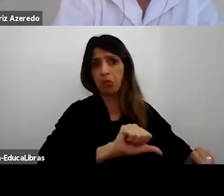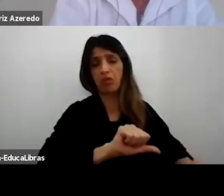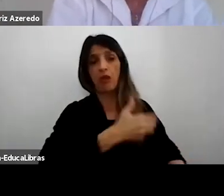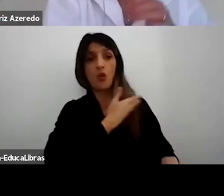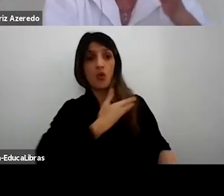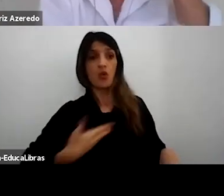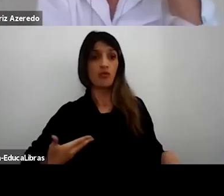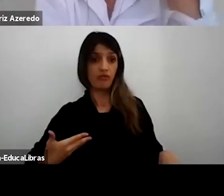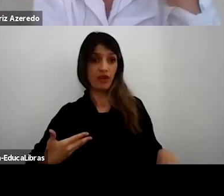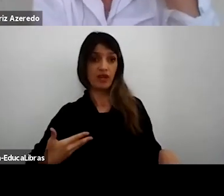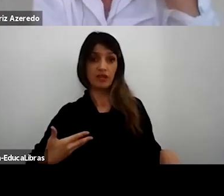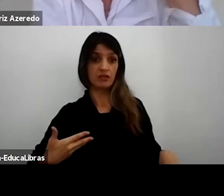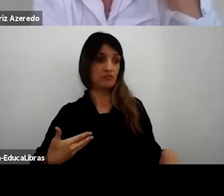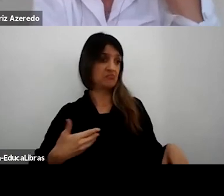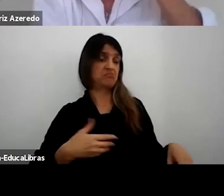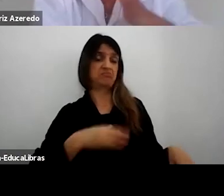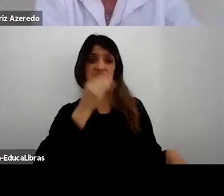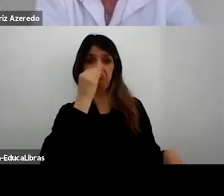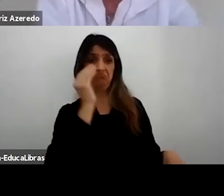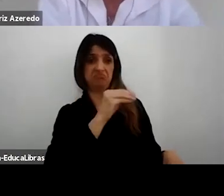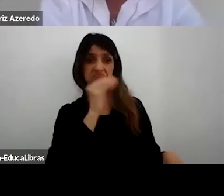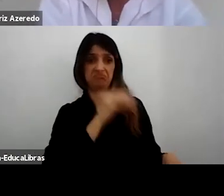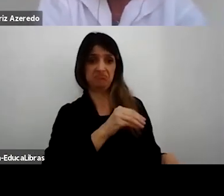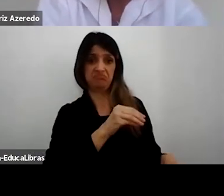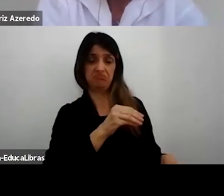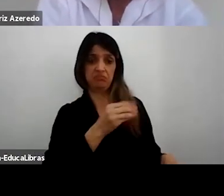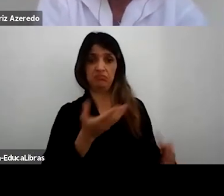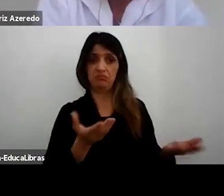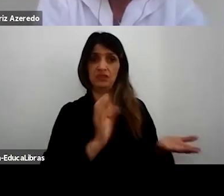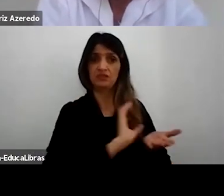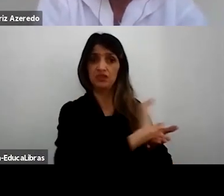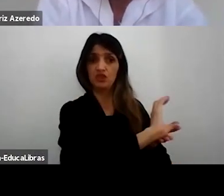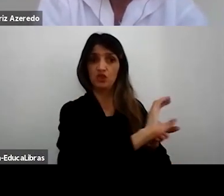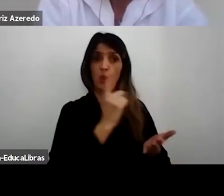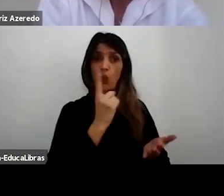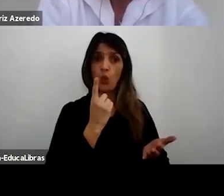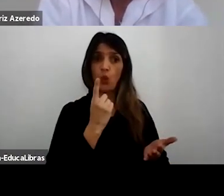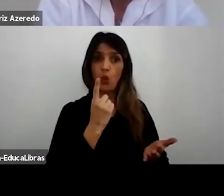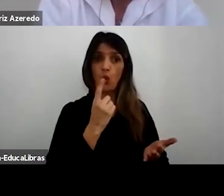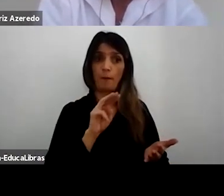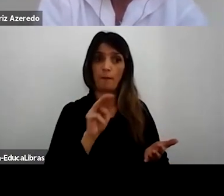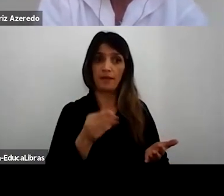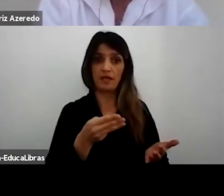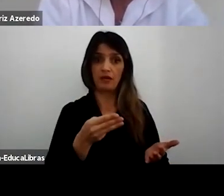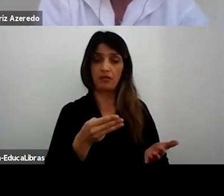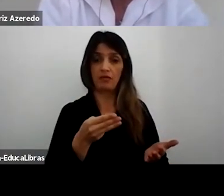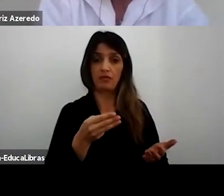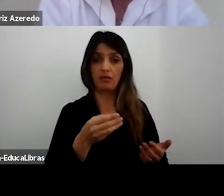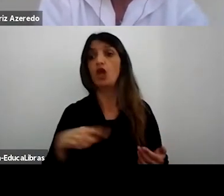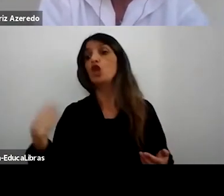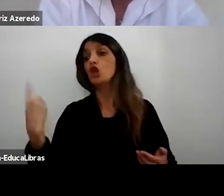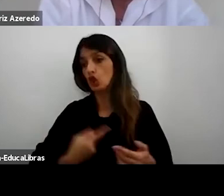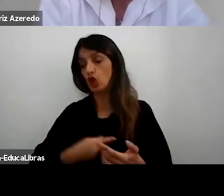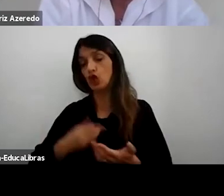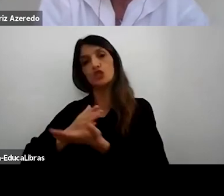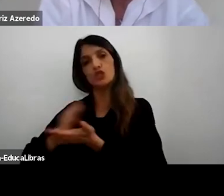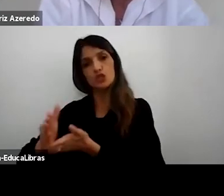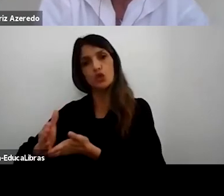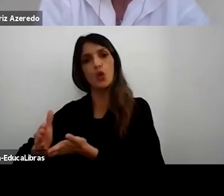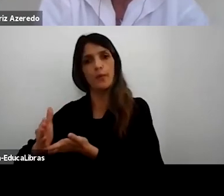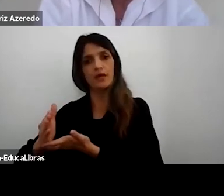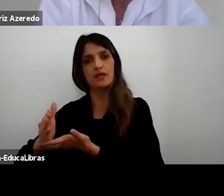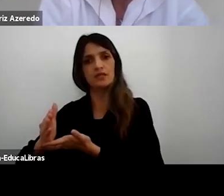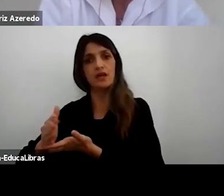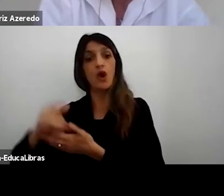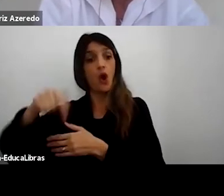de urbanização que investiu R$1 bilhão. Então sempre é o seguinte, entra, mostra que é possível e fala, governo, ó, tem aqui uma experiência